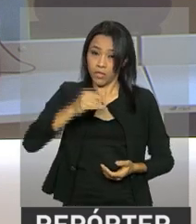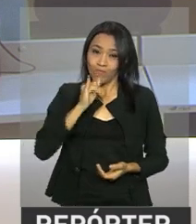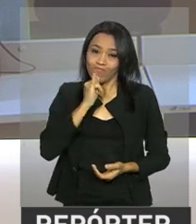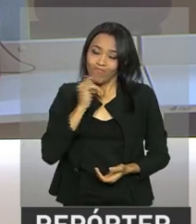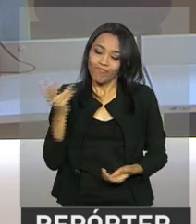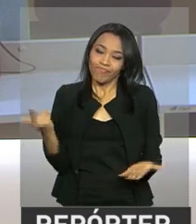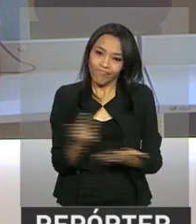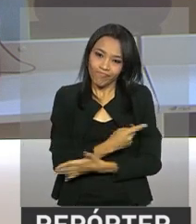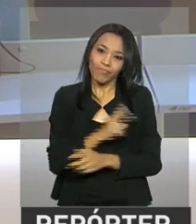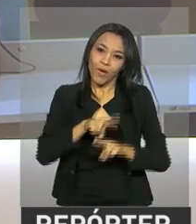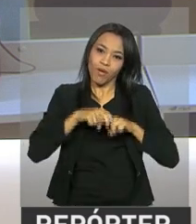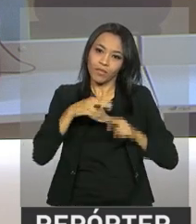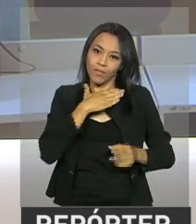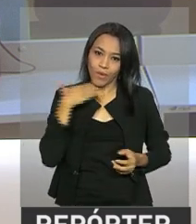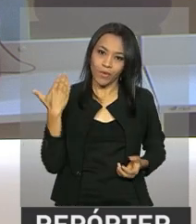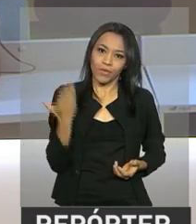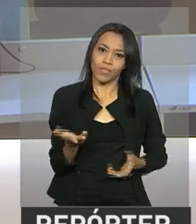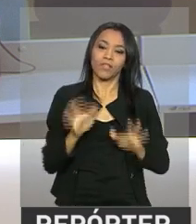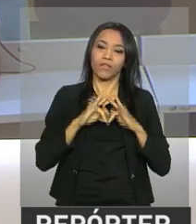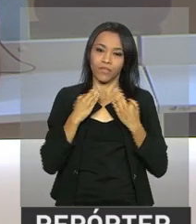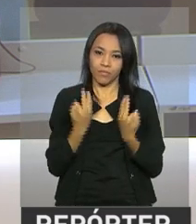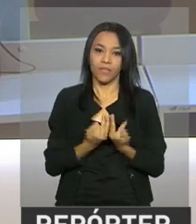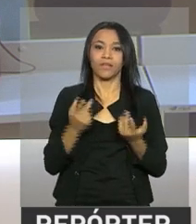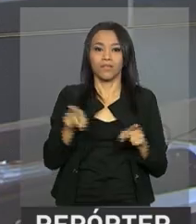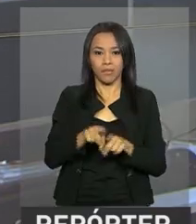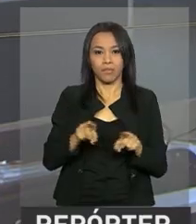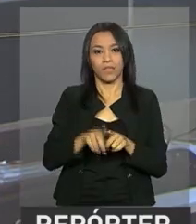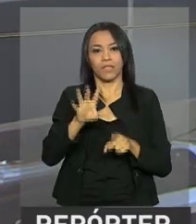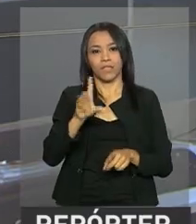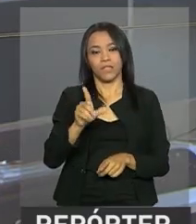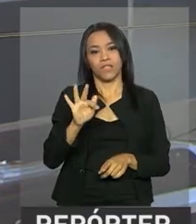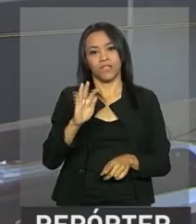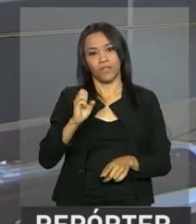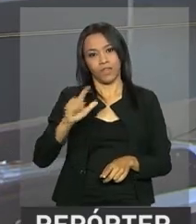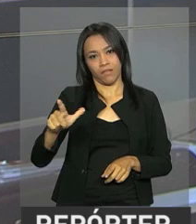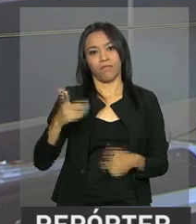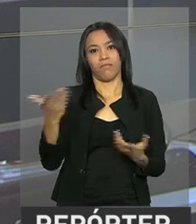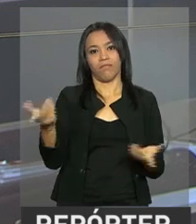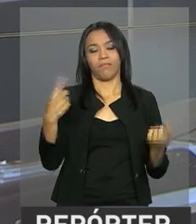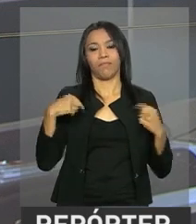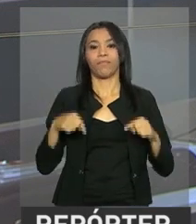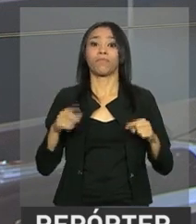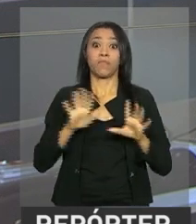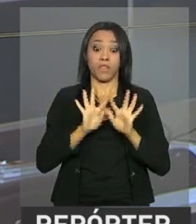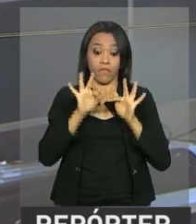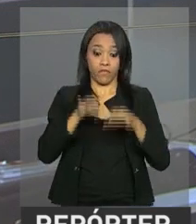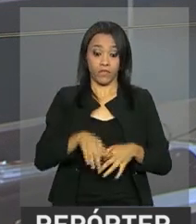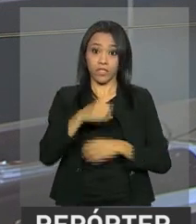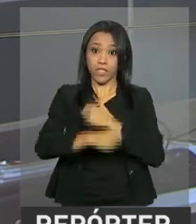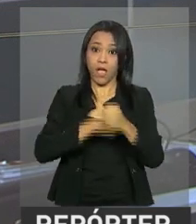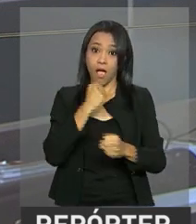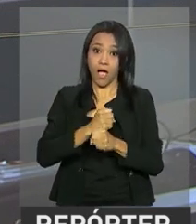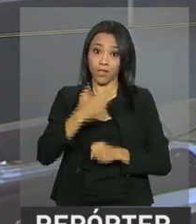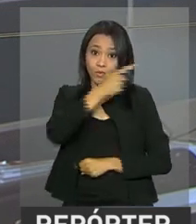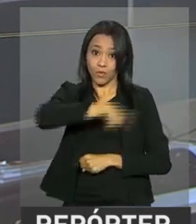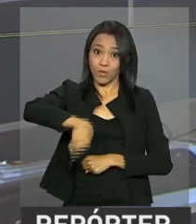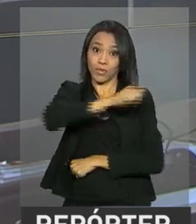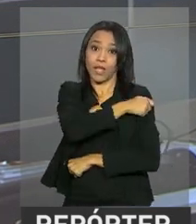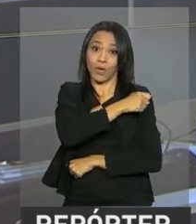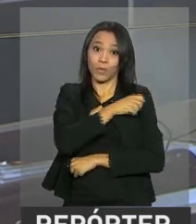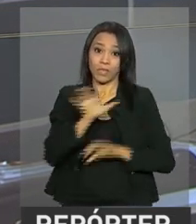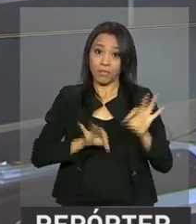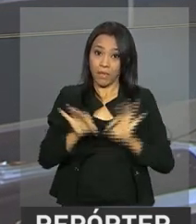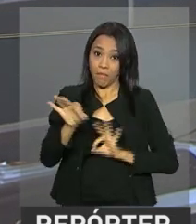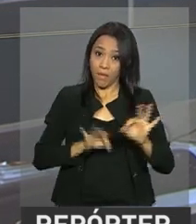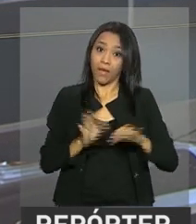solidariza com o povo cubano e a família de Fidel Castro. Fim de ano chegando e os alunos já começam a se preparar para as férias.